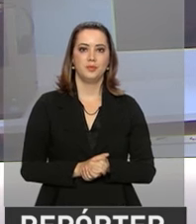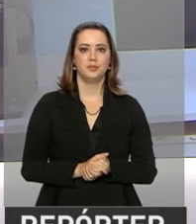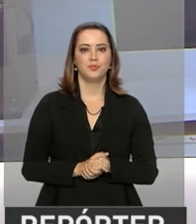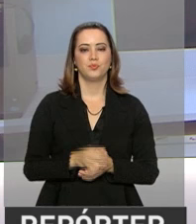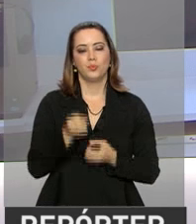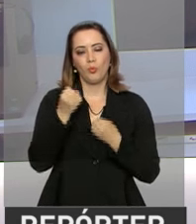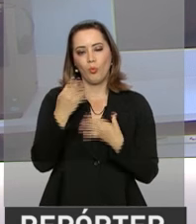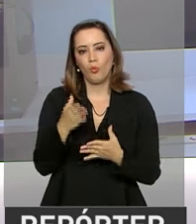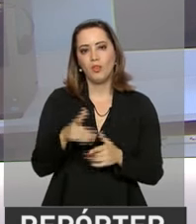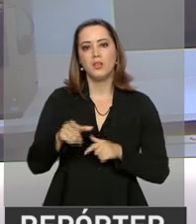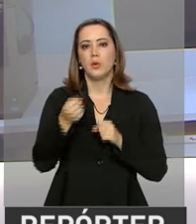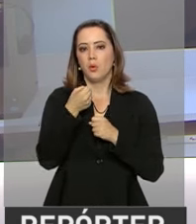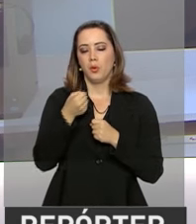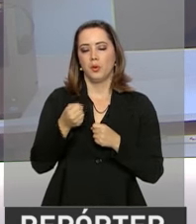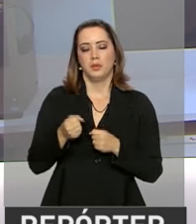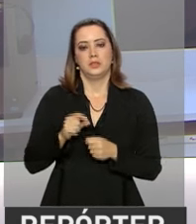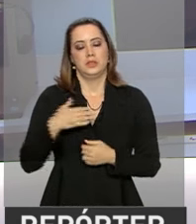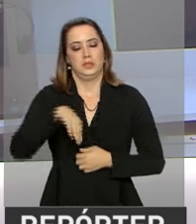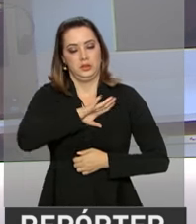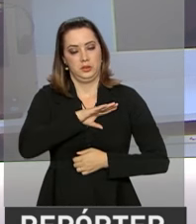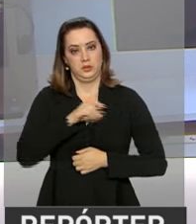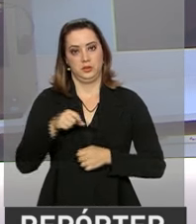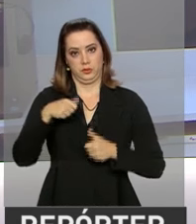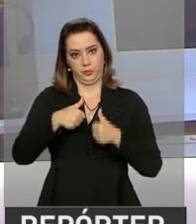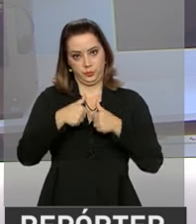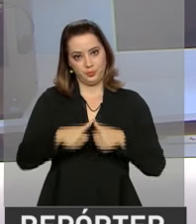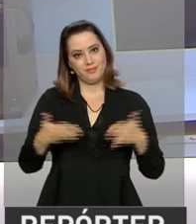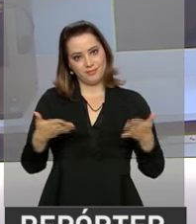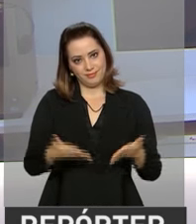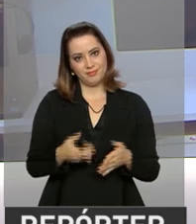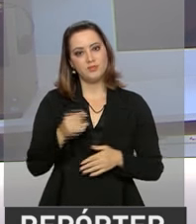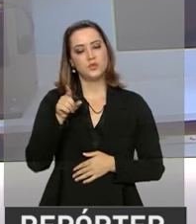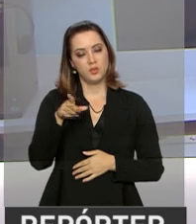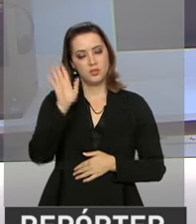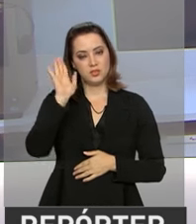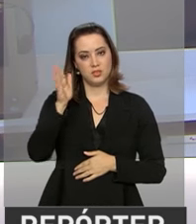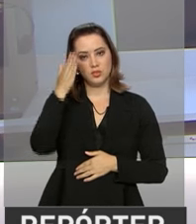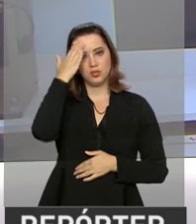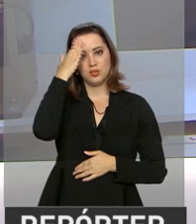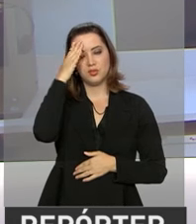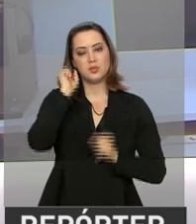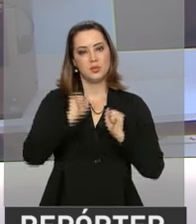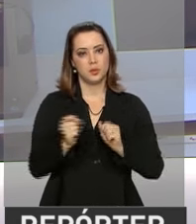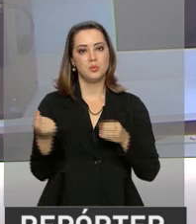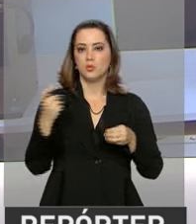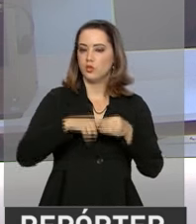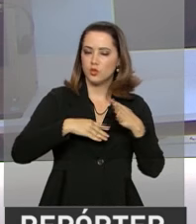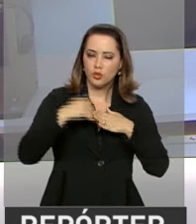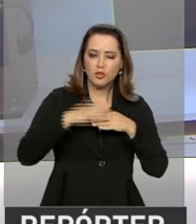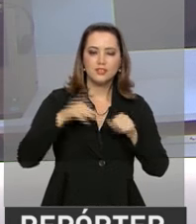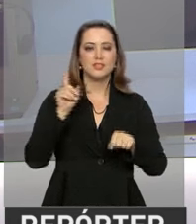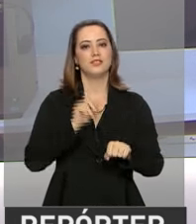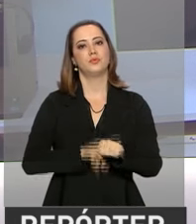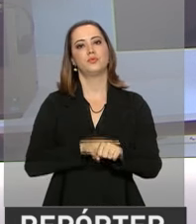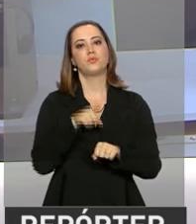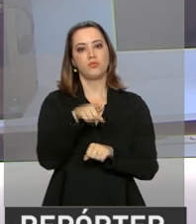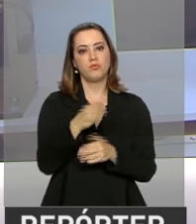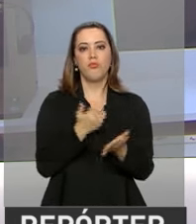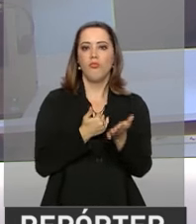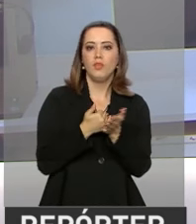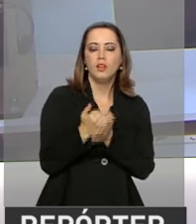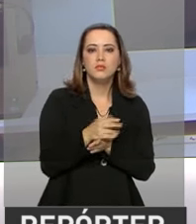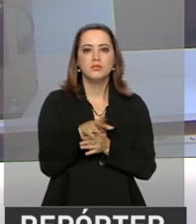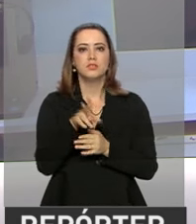Sucesso na sua gestão, presidente. Nós ficamos por aqui, mas você já sabe, podemos voltar a qualquer momento com outras informações. Acompanha as